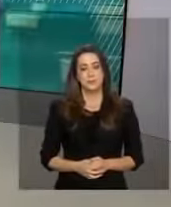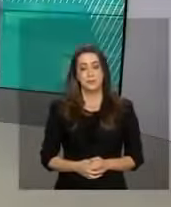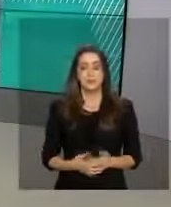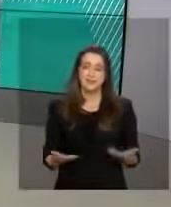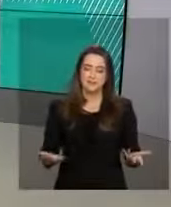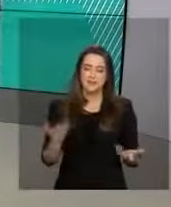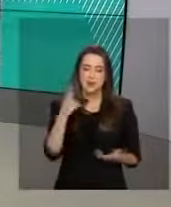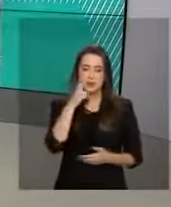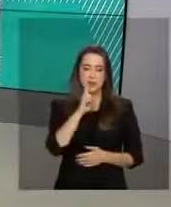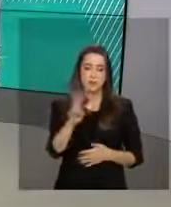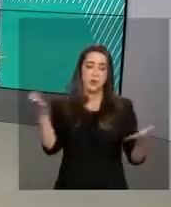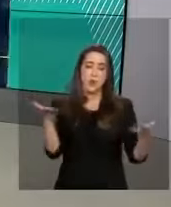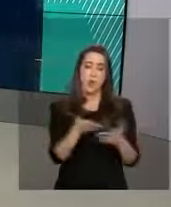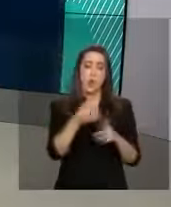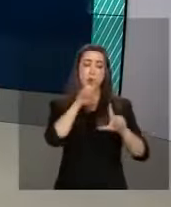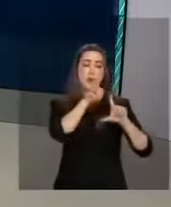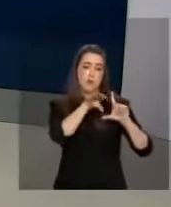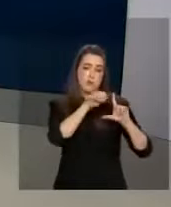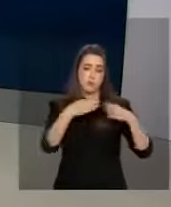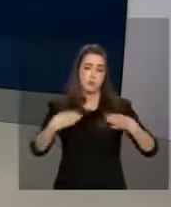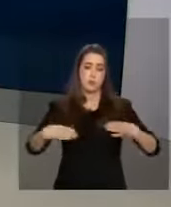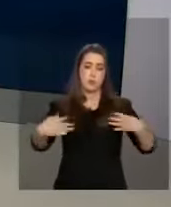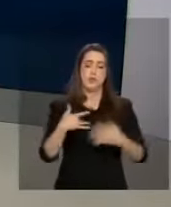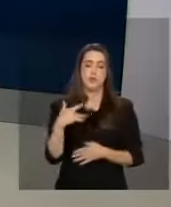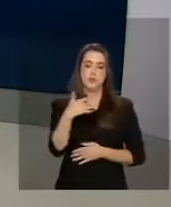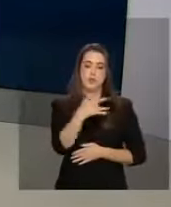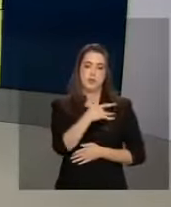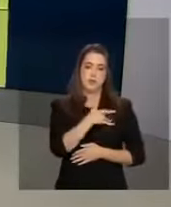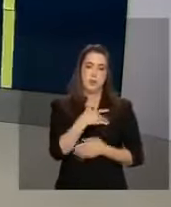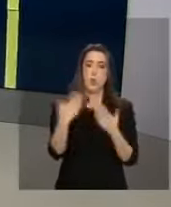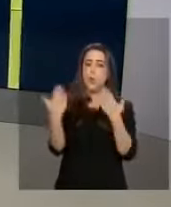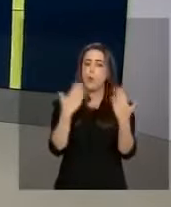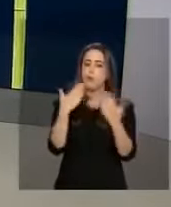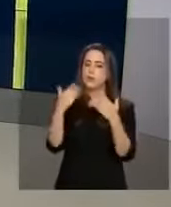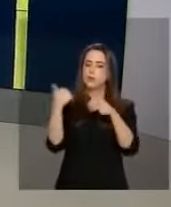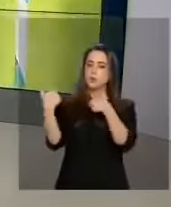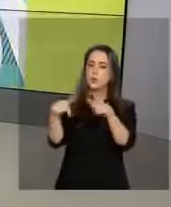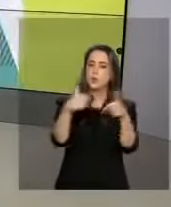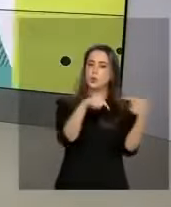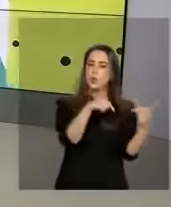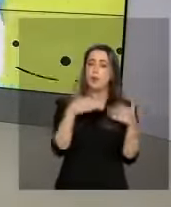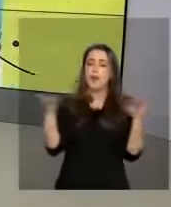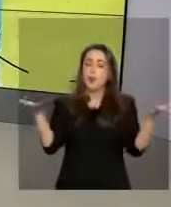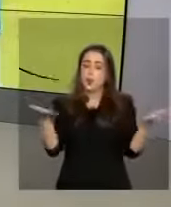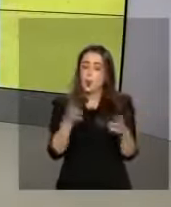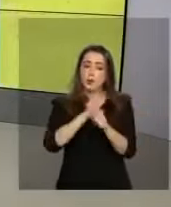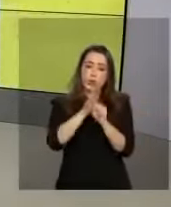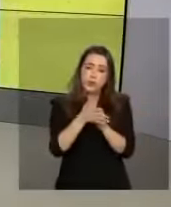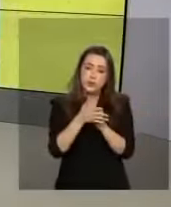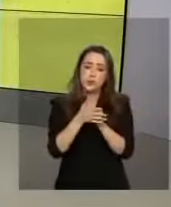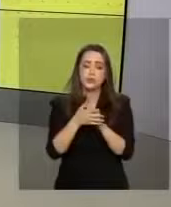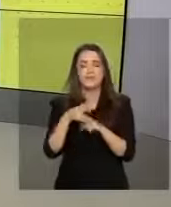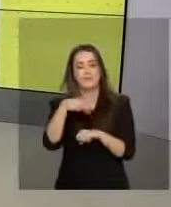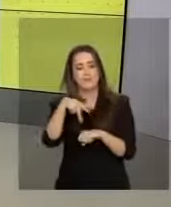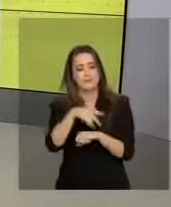Tá aí, você acompanhou ao vivo do Ministério da Saúde o balanço das ações de enfrentamento